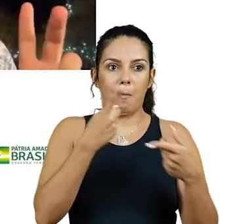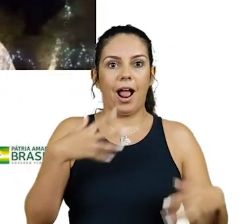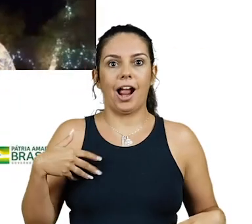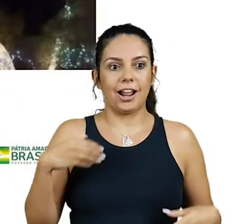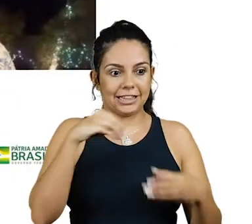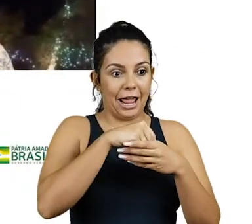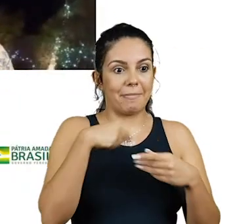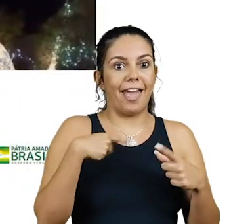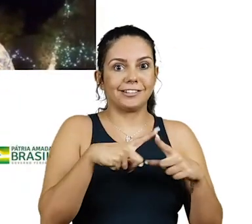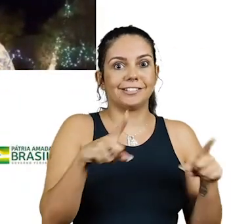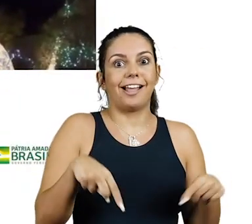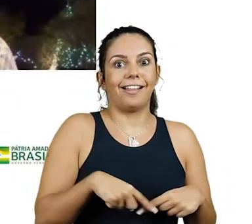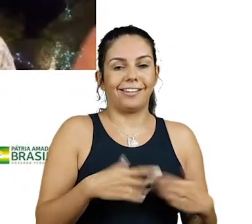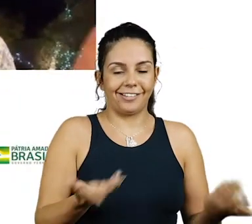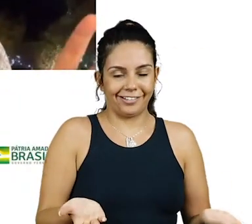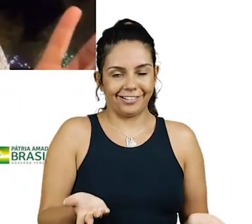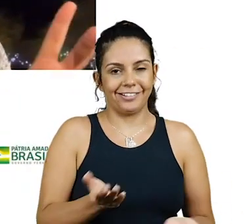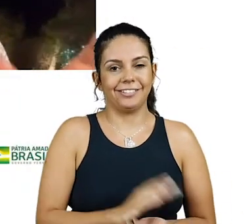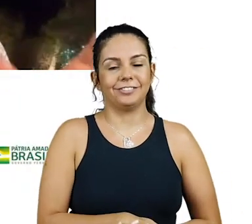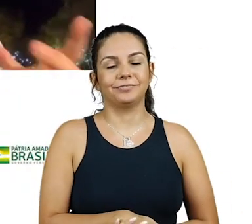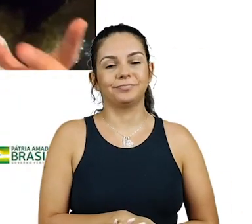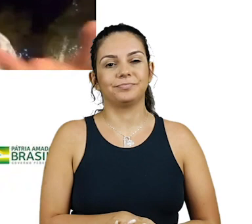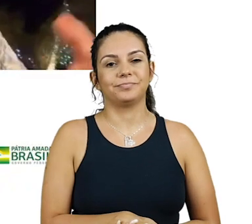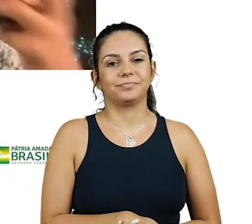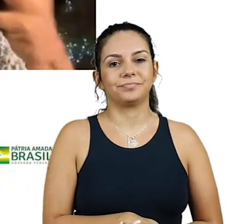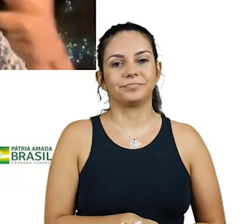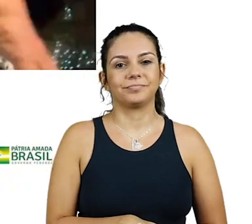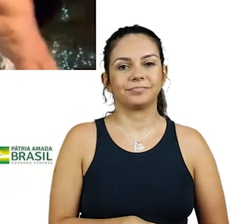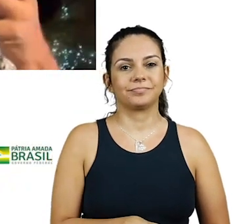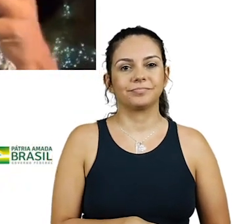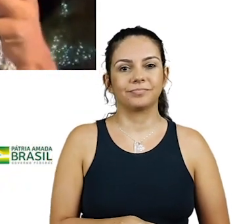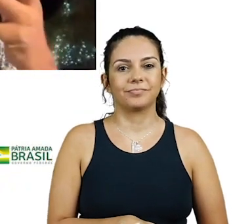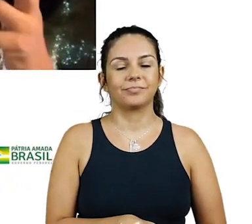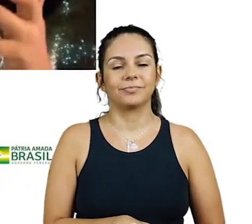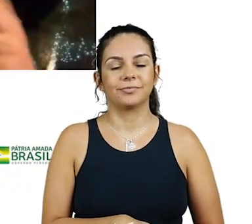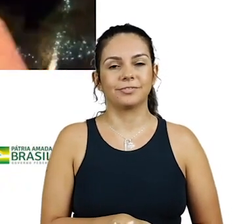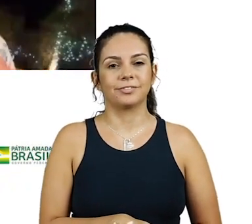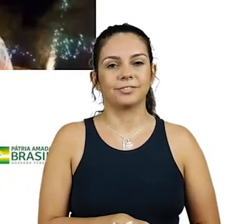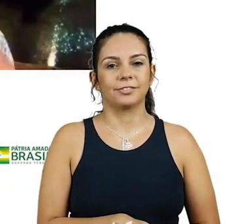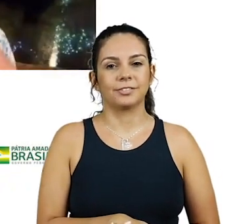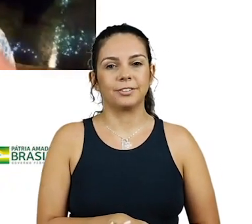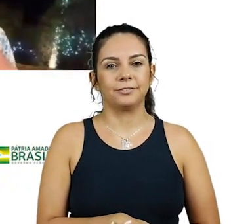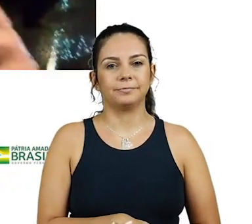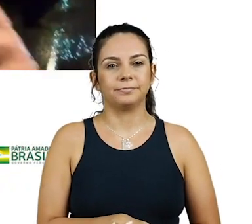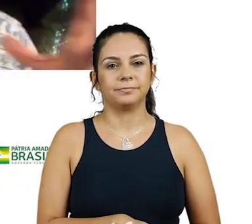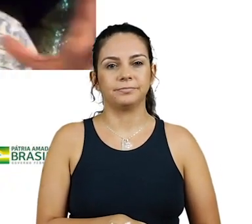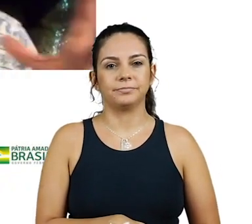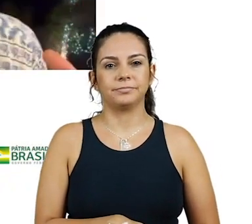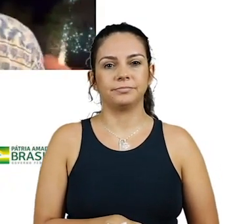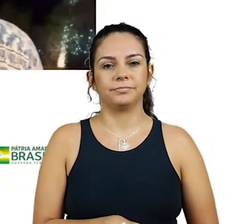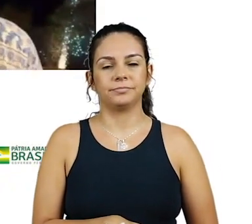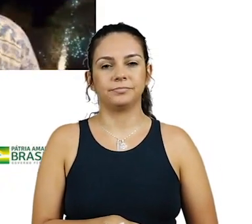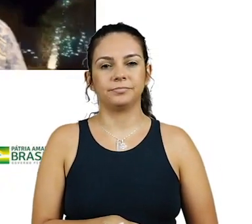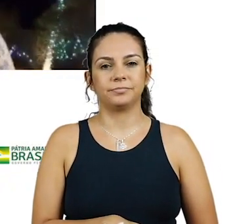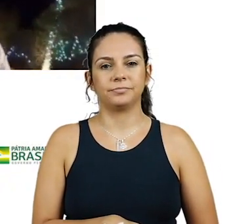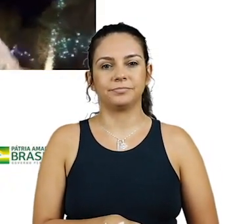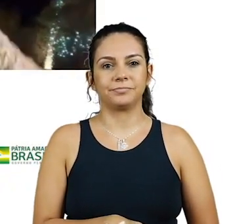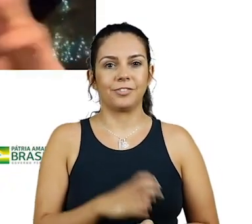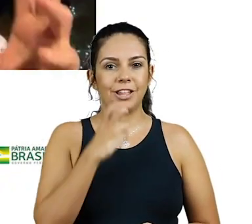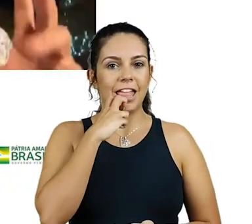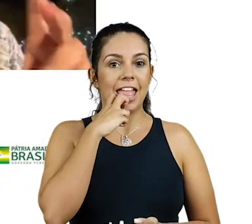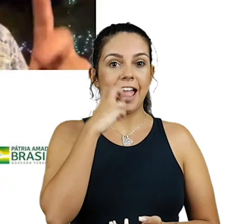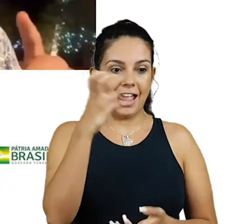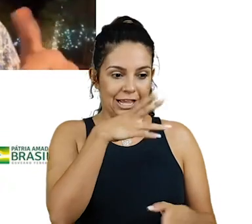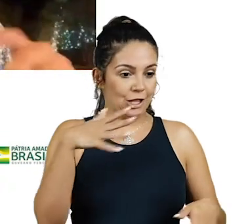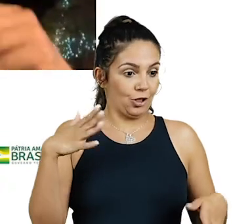macaco, dentro da sua casa, com um pão na mão, primeiro pegou um pedaço de berro